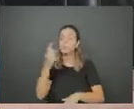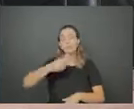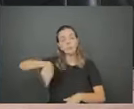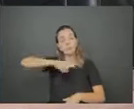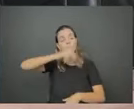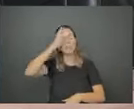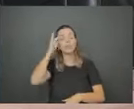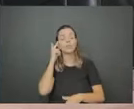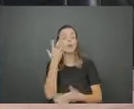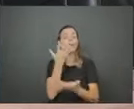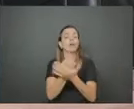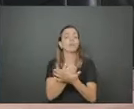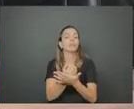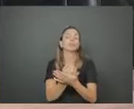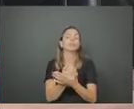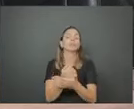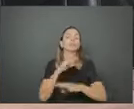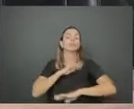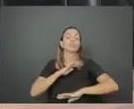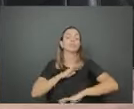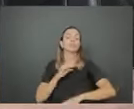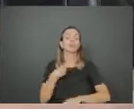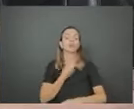mais adequada.